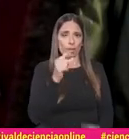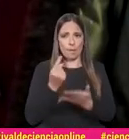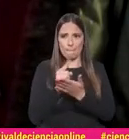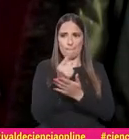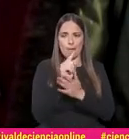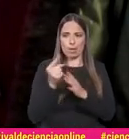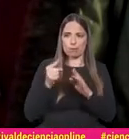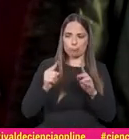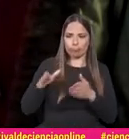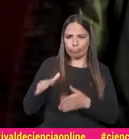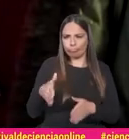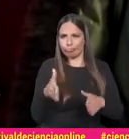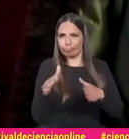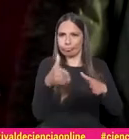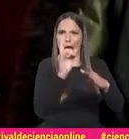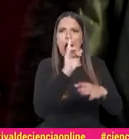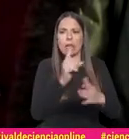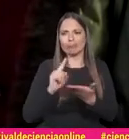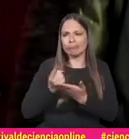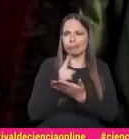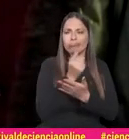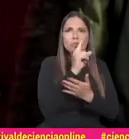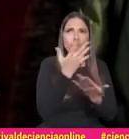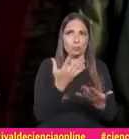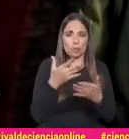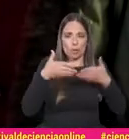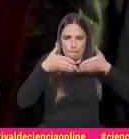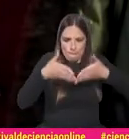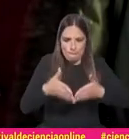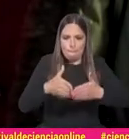o trajeto que foi efetuado. Eu estou a bordo de uma caravela,